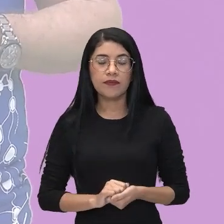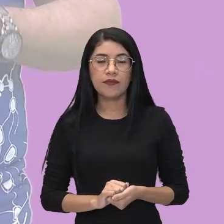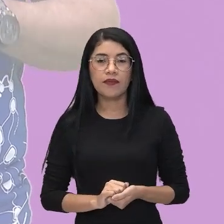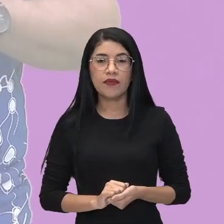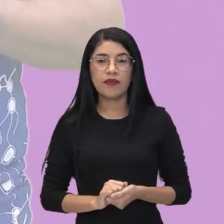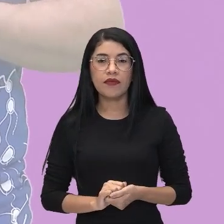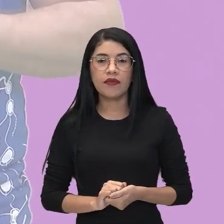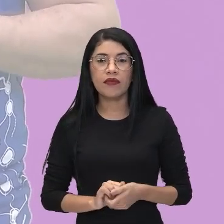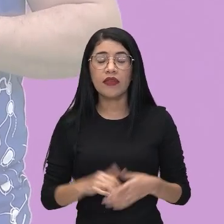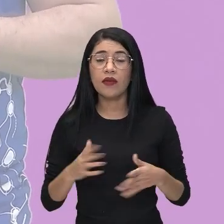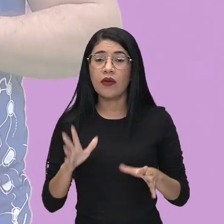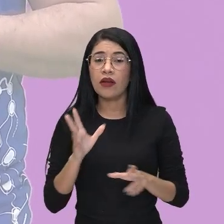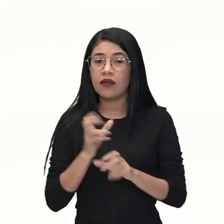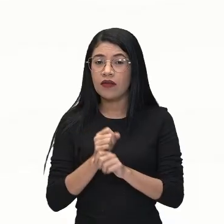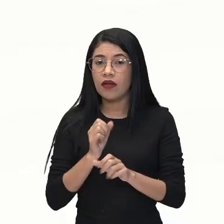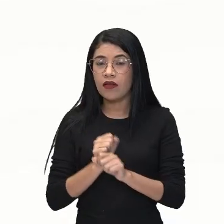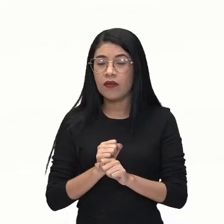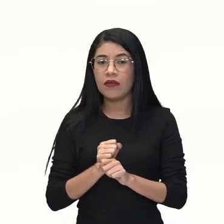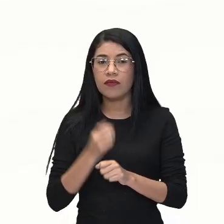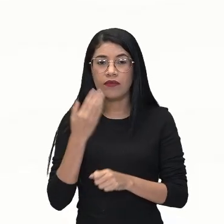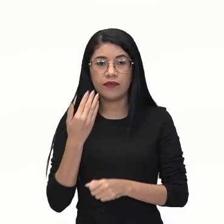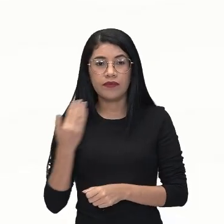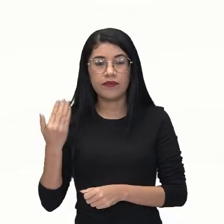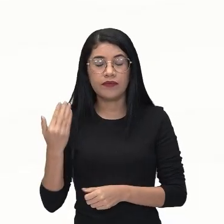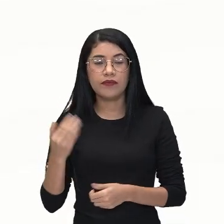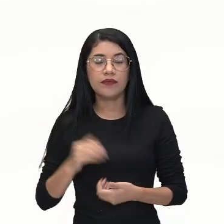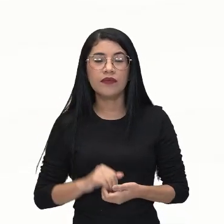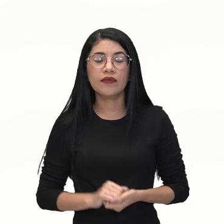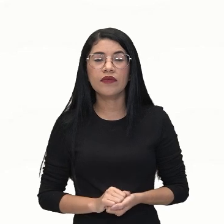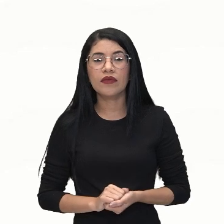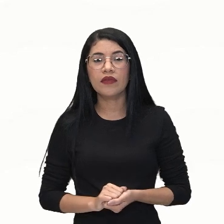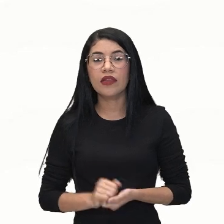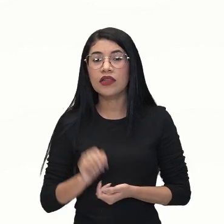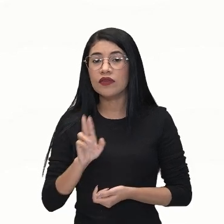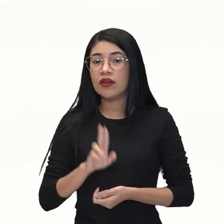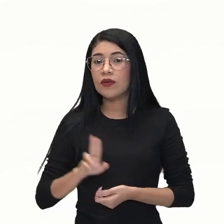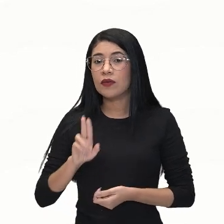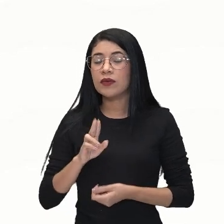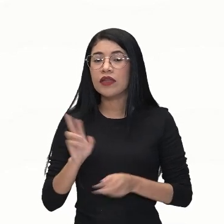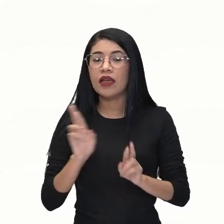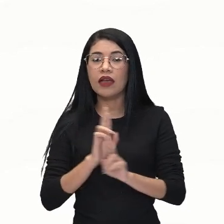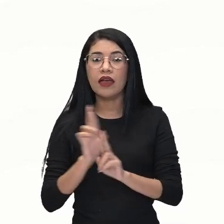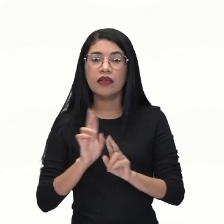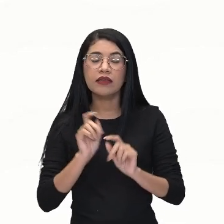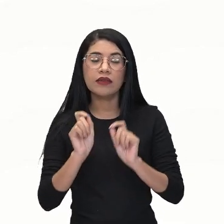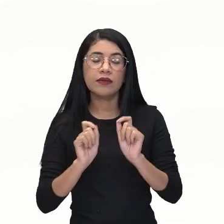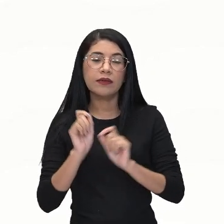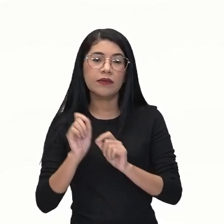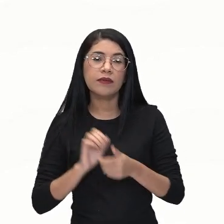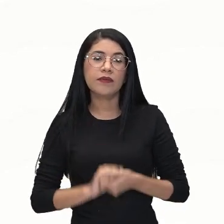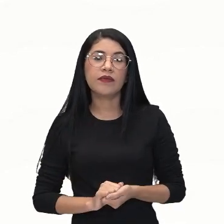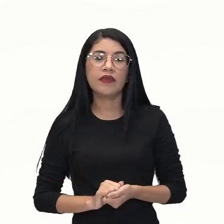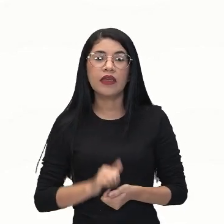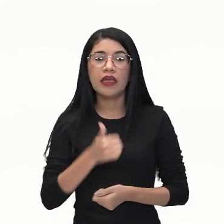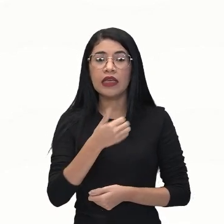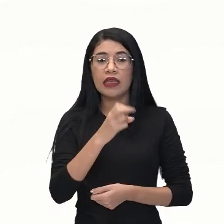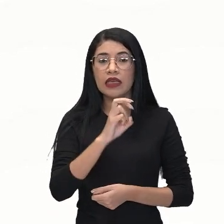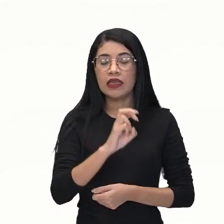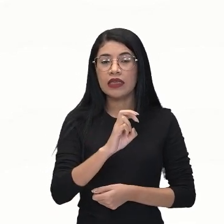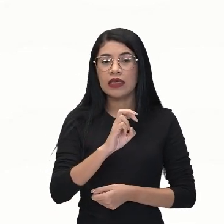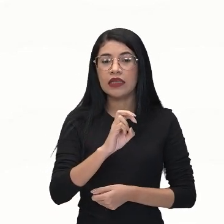vamos agora resolver aqui o nosso problema. Vamos utilizar aí a relação, ó, 15